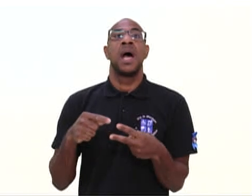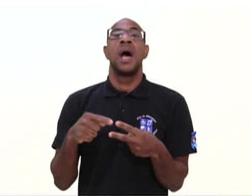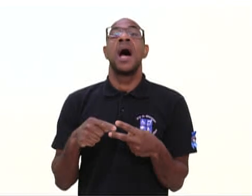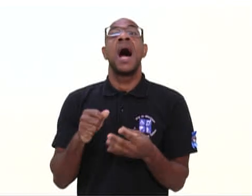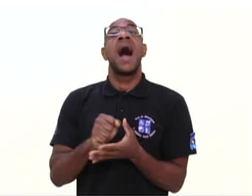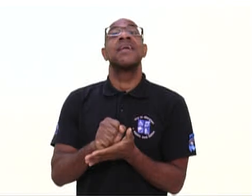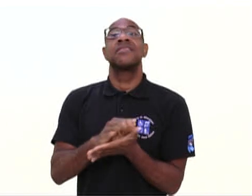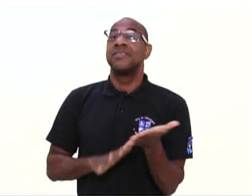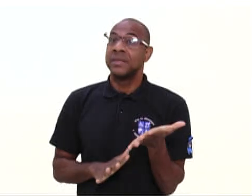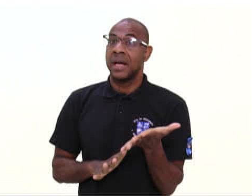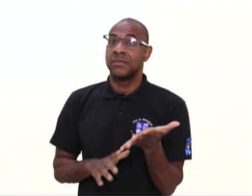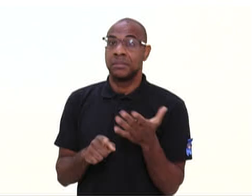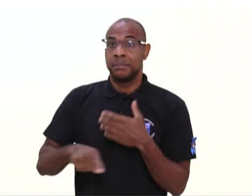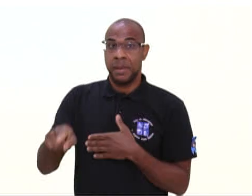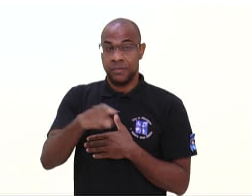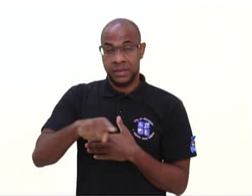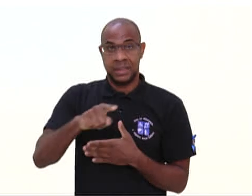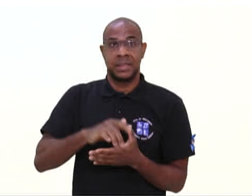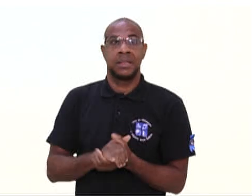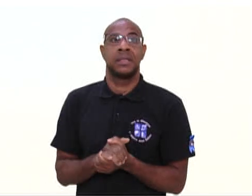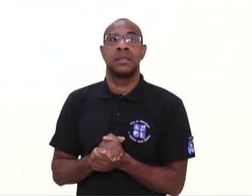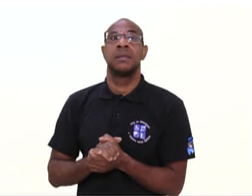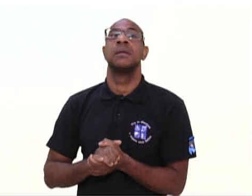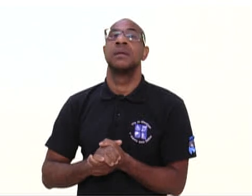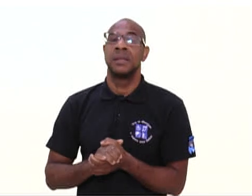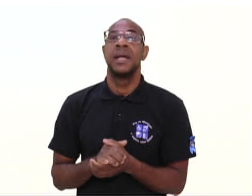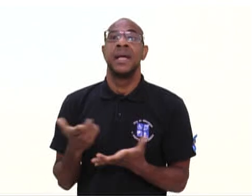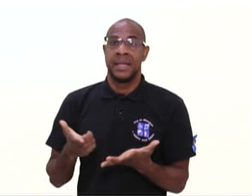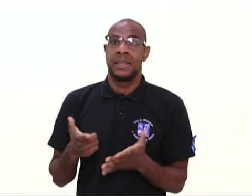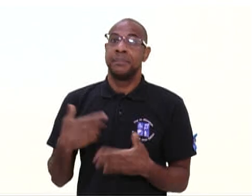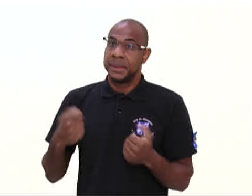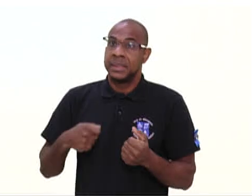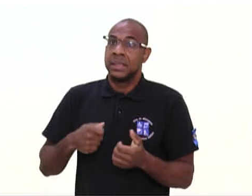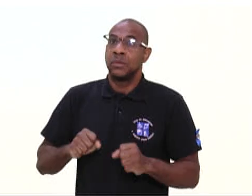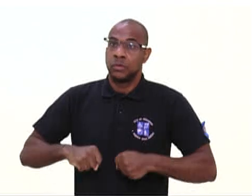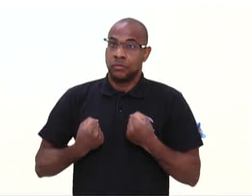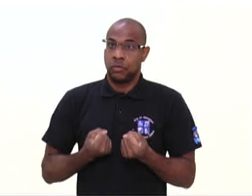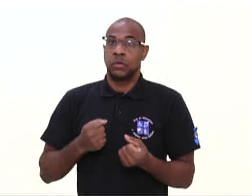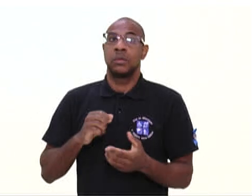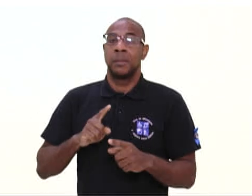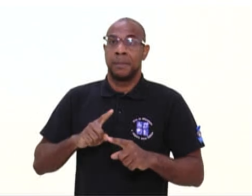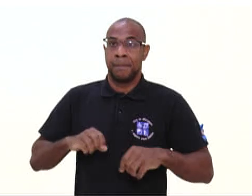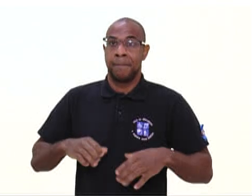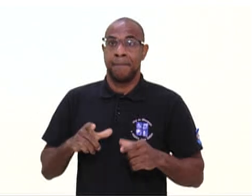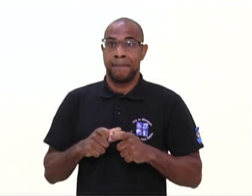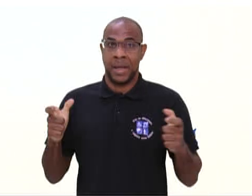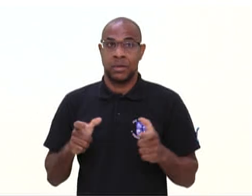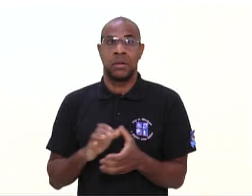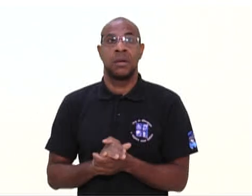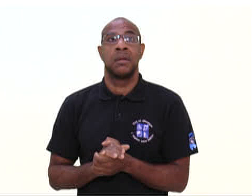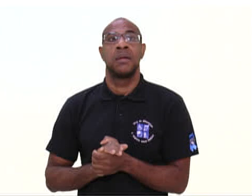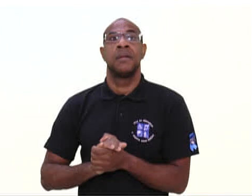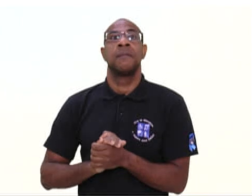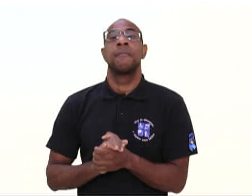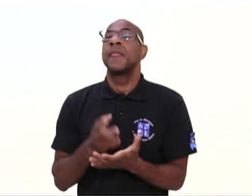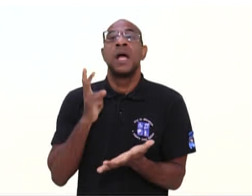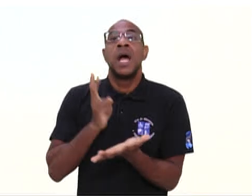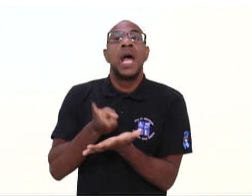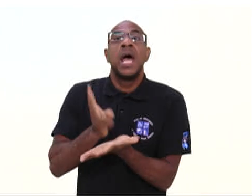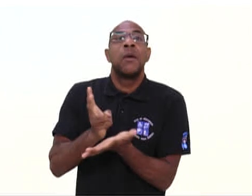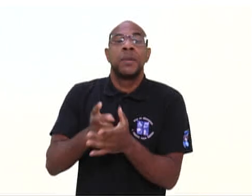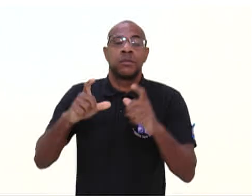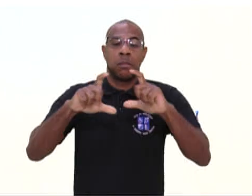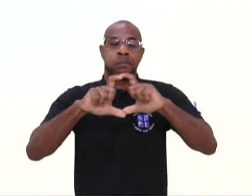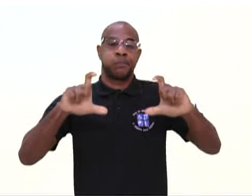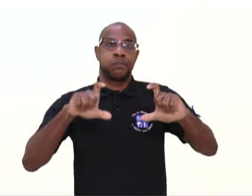atividade discursiva para vocês. Essa vai exigir um trabalho maior de vocês de interpretação. O recorte é o mesmo, são dois